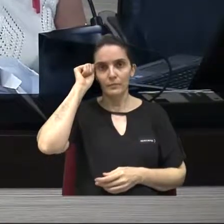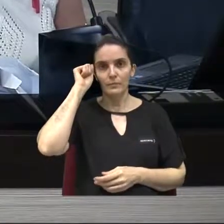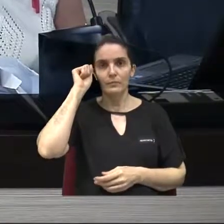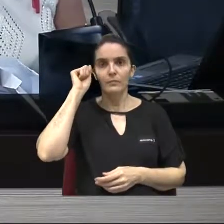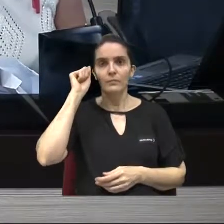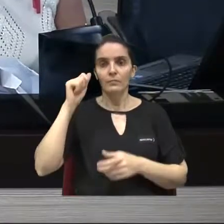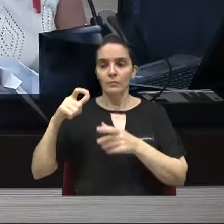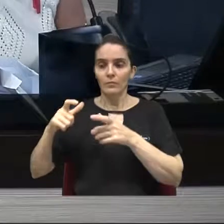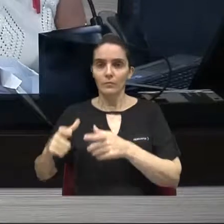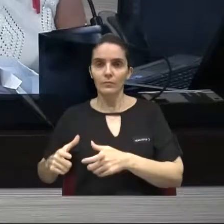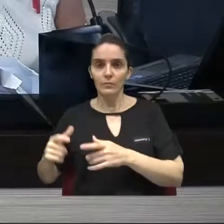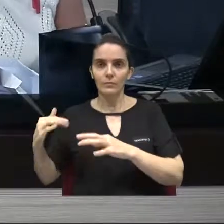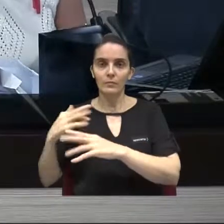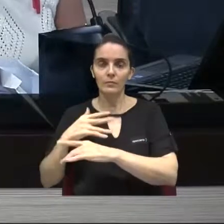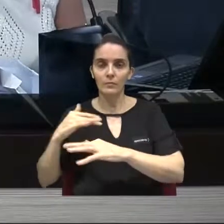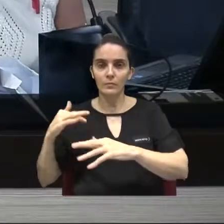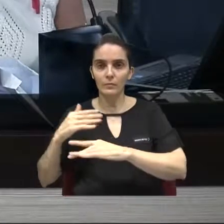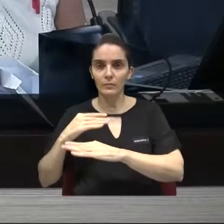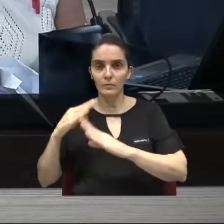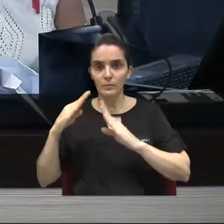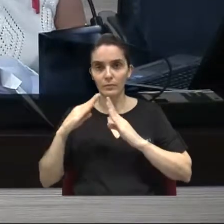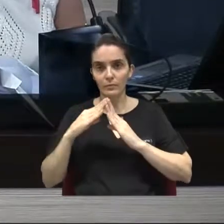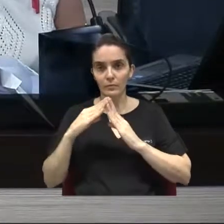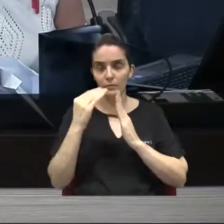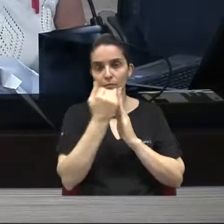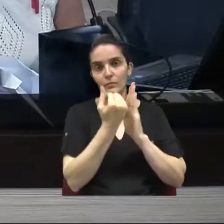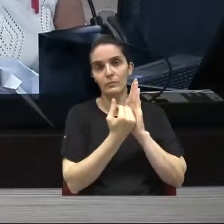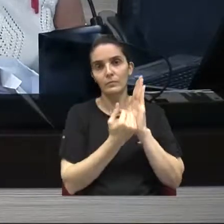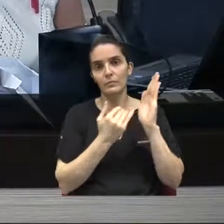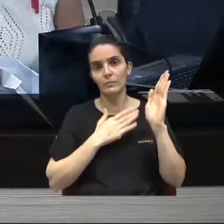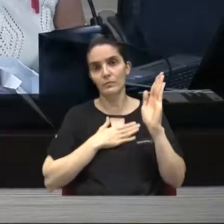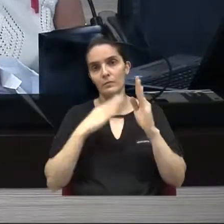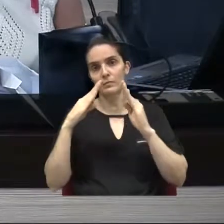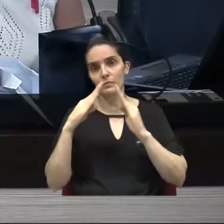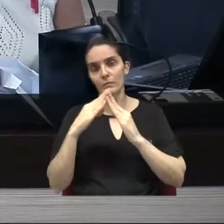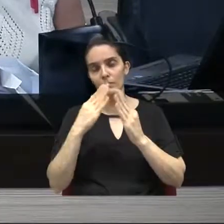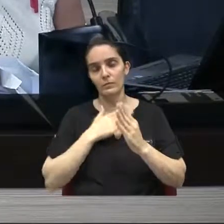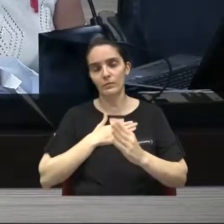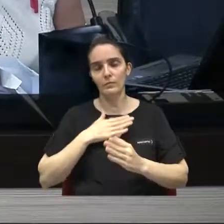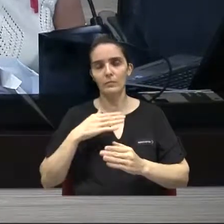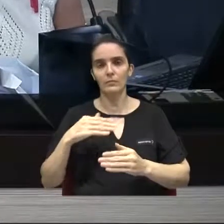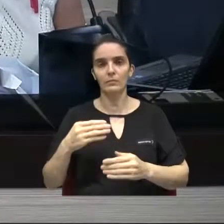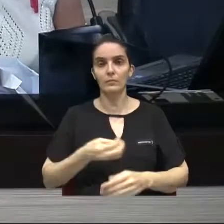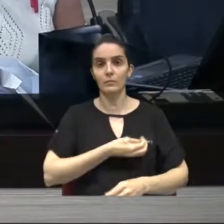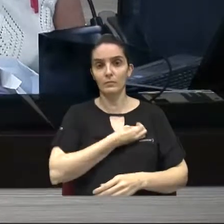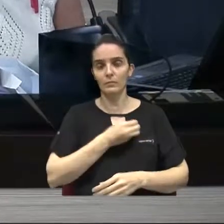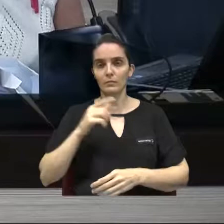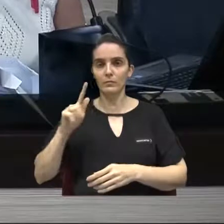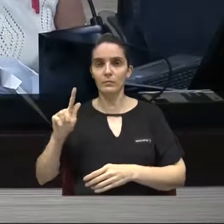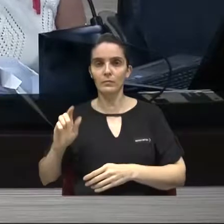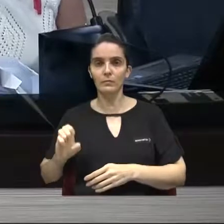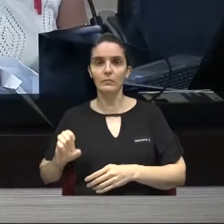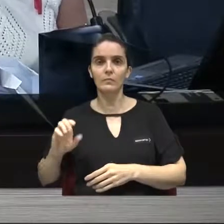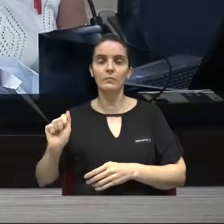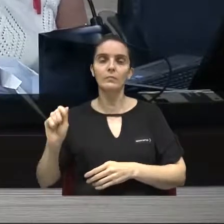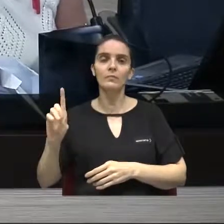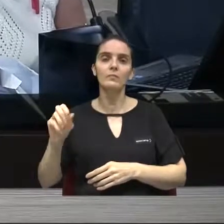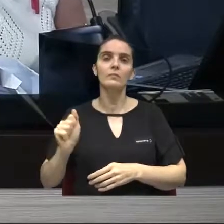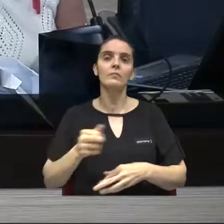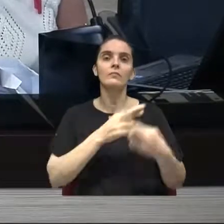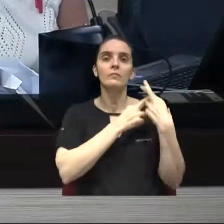lotes urbanizados e as moradias do programa Minha Casa Minha Vida existentes no bairro Geada. Vereador Wagner Barbosa. Em